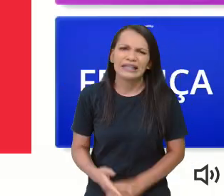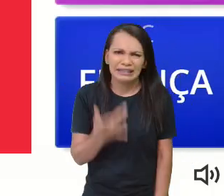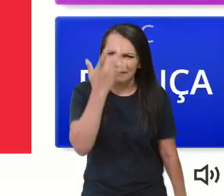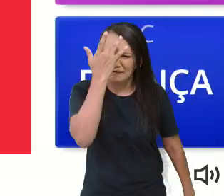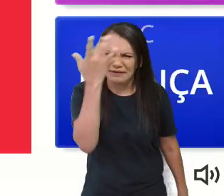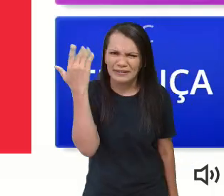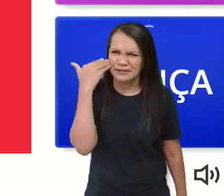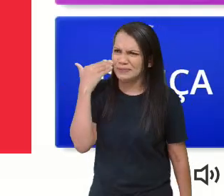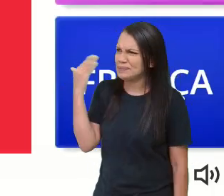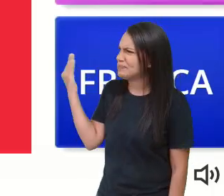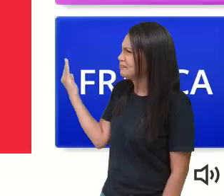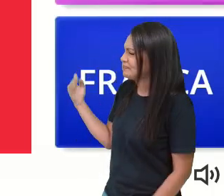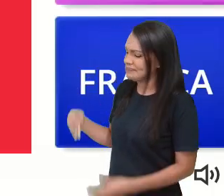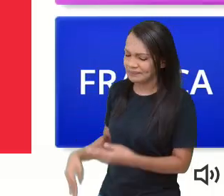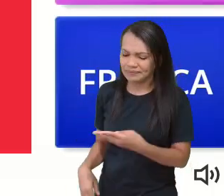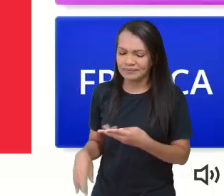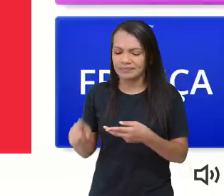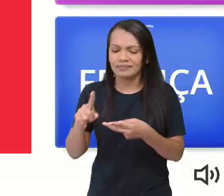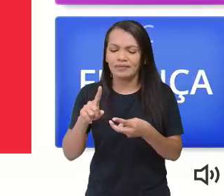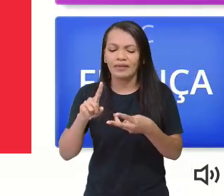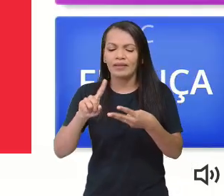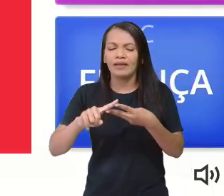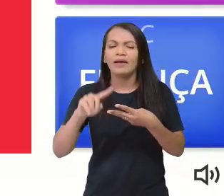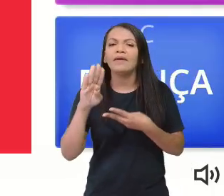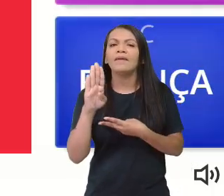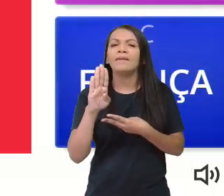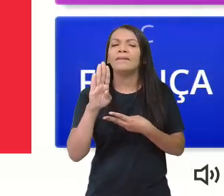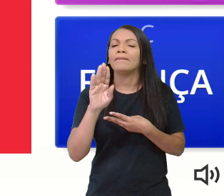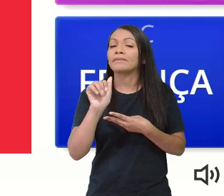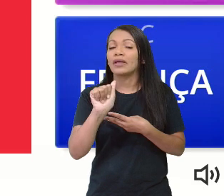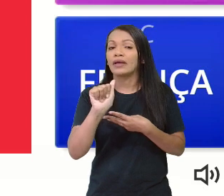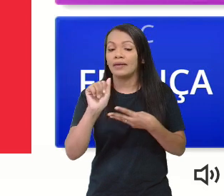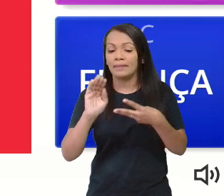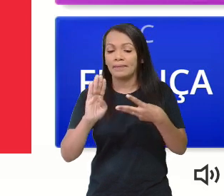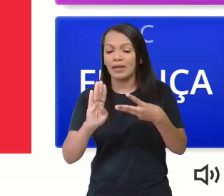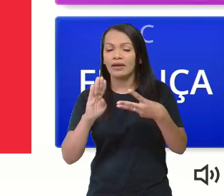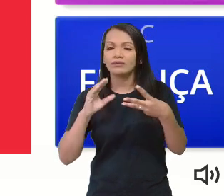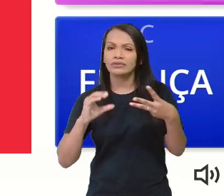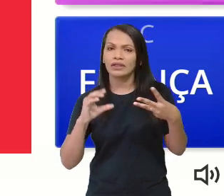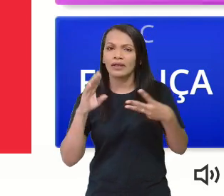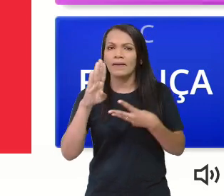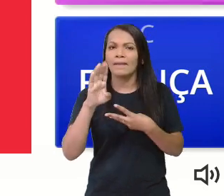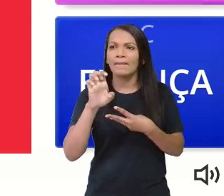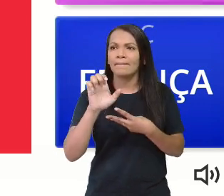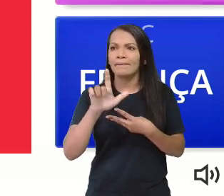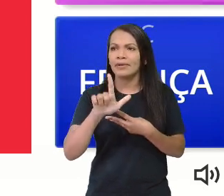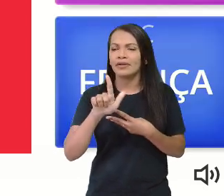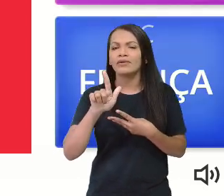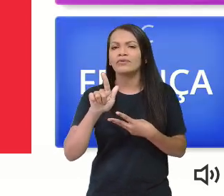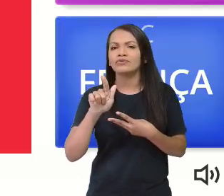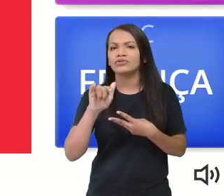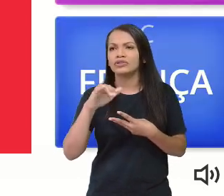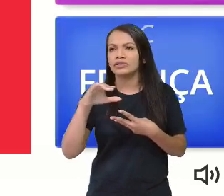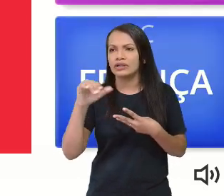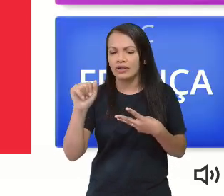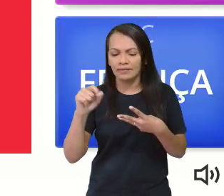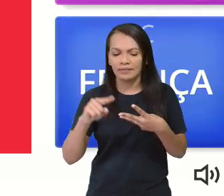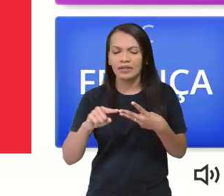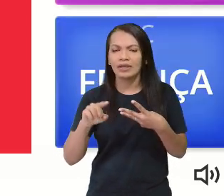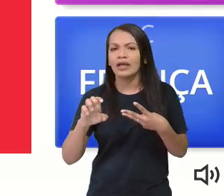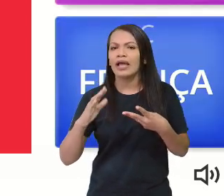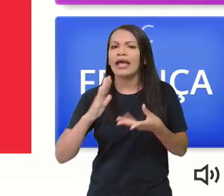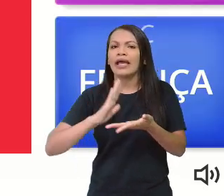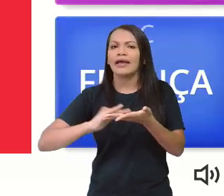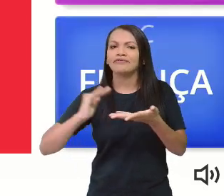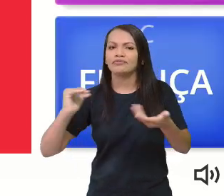fácil. Bélgica, Espanha ou França? Eu acho que essa é a da França. E